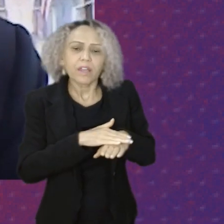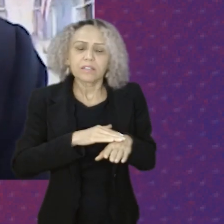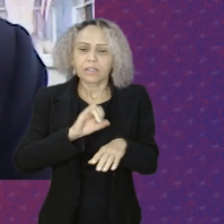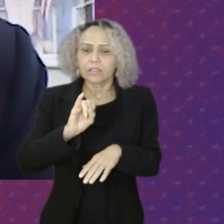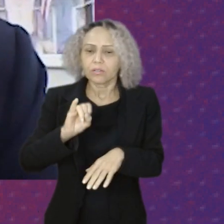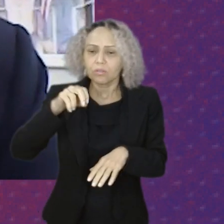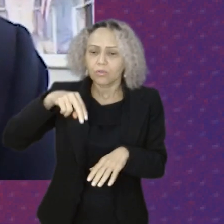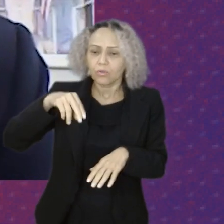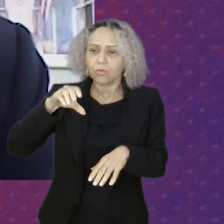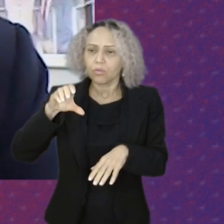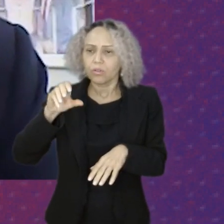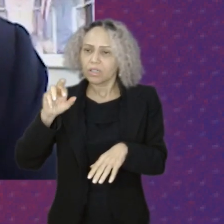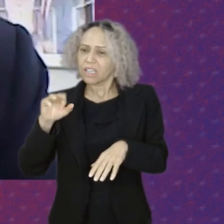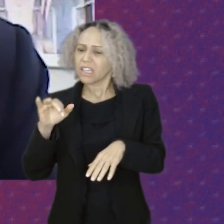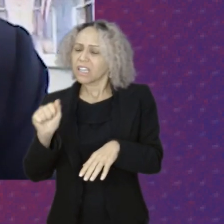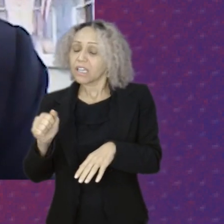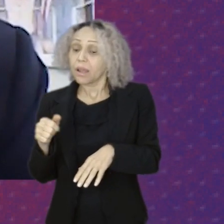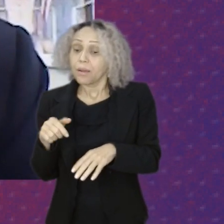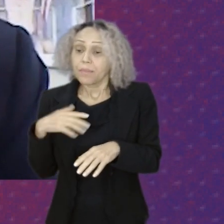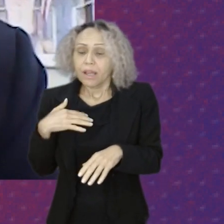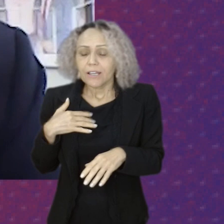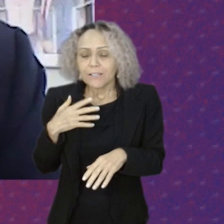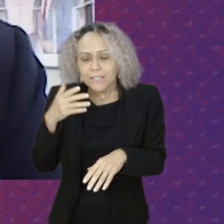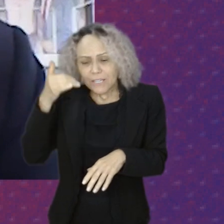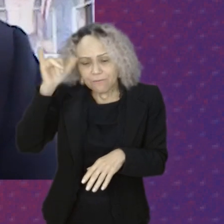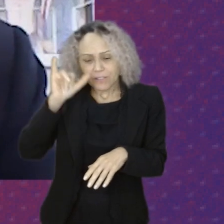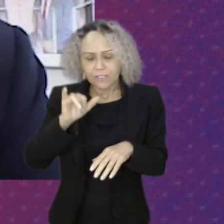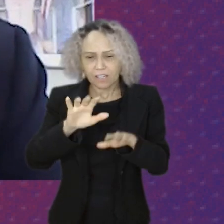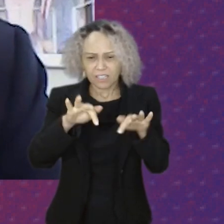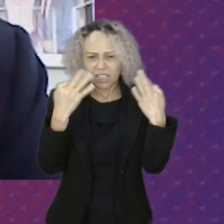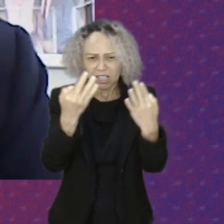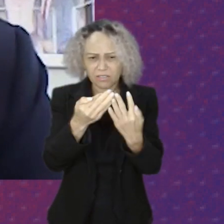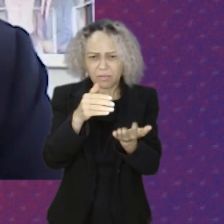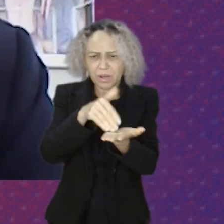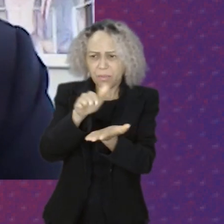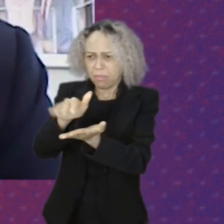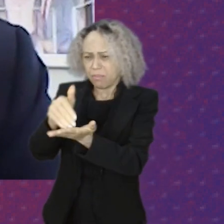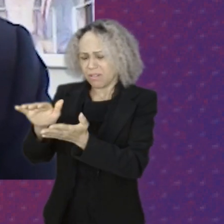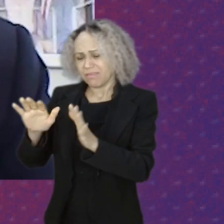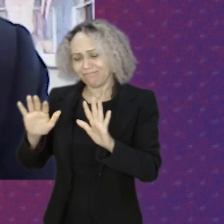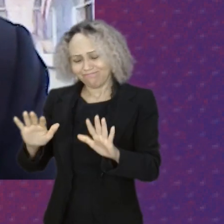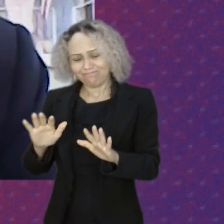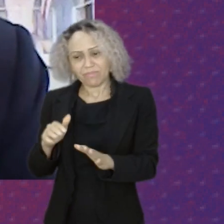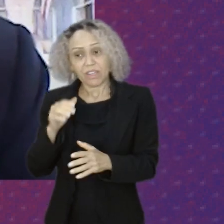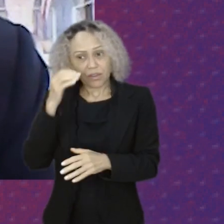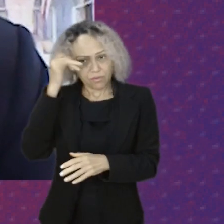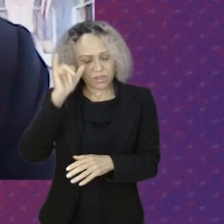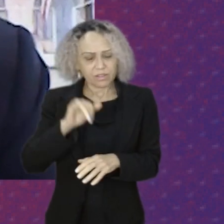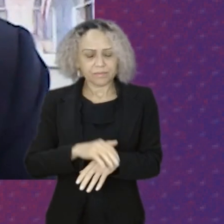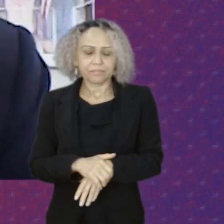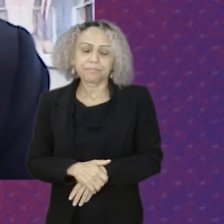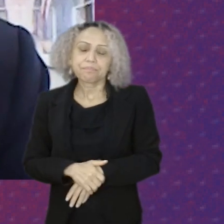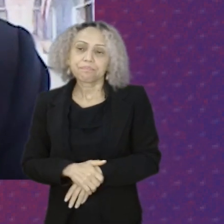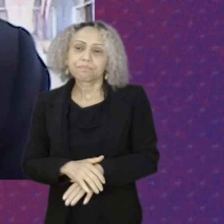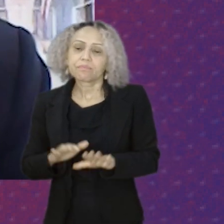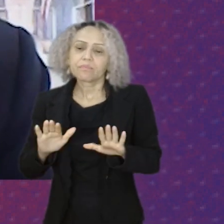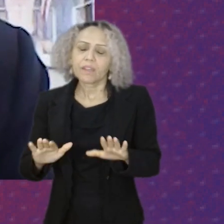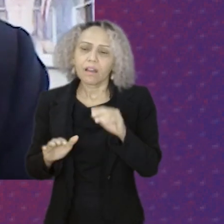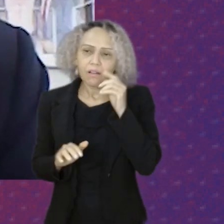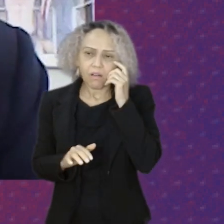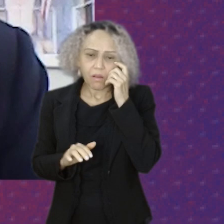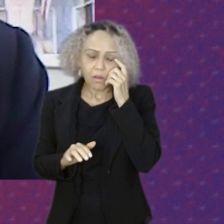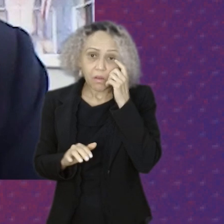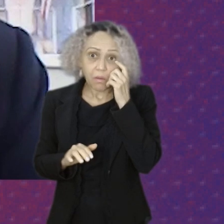sejam despejadas. E a nível nacional, a orientação que chegou, por enquanto, era que